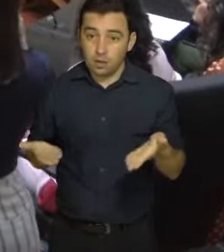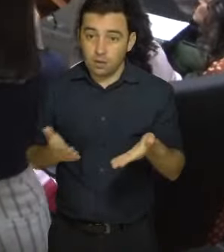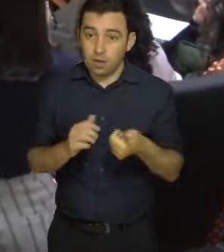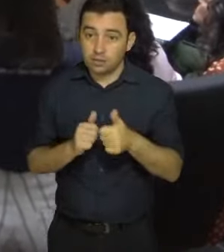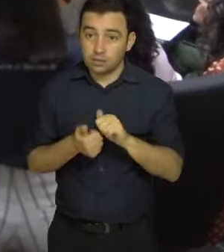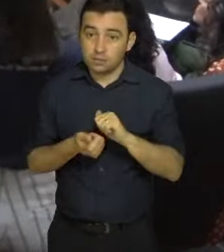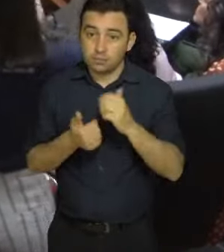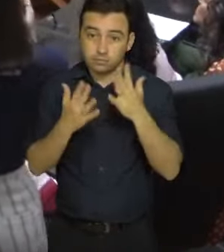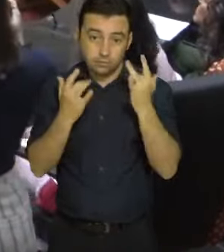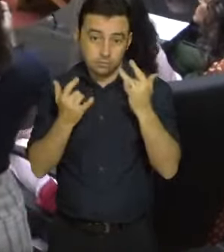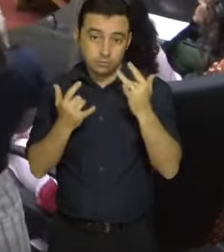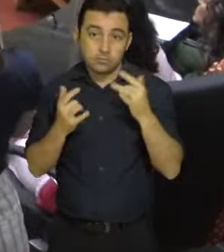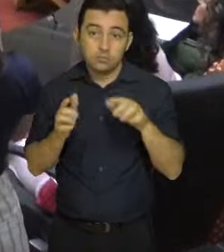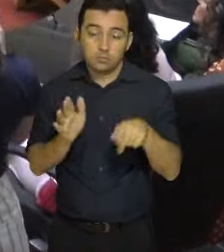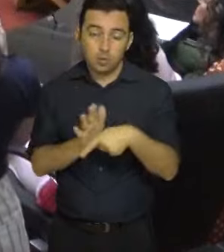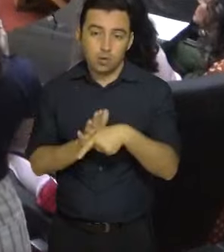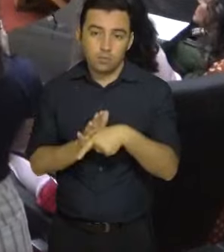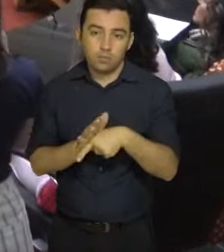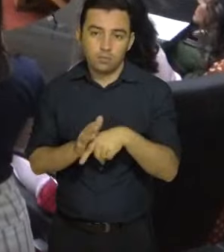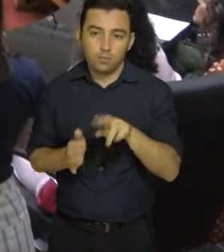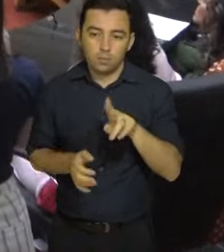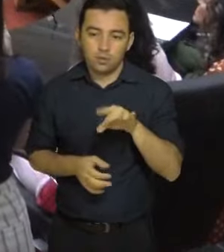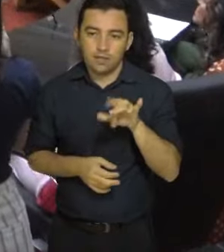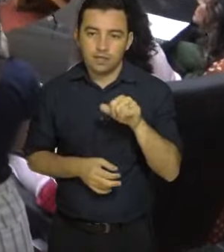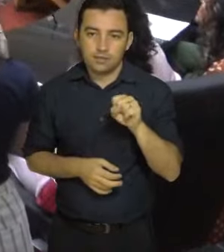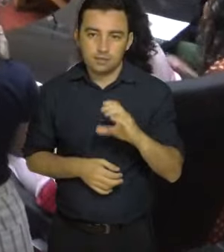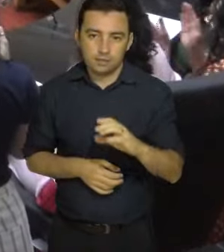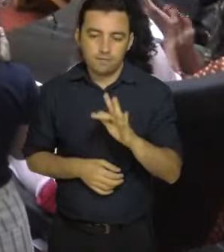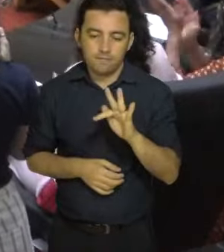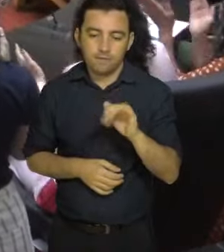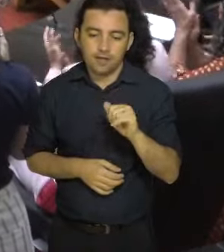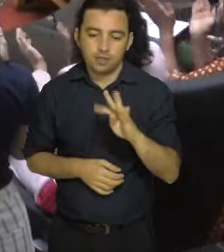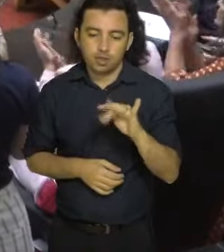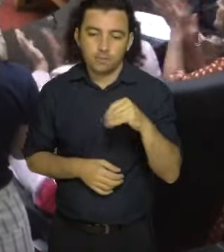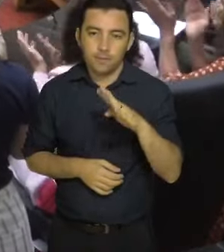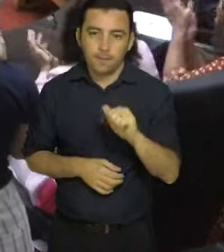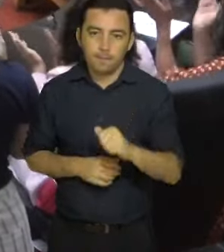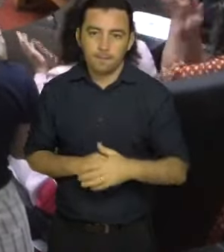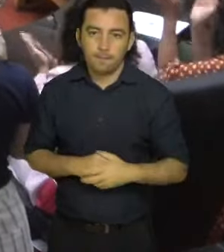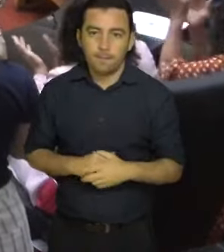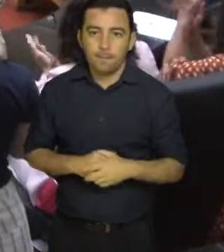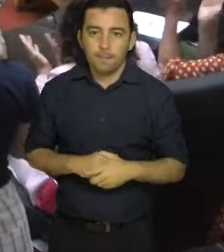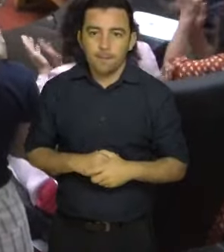Cênicas da UDESC, doutora Fátima Costa de Lima.